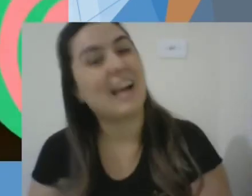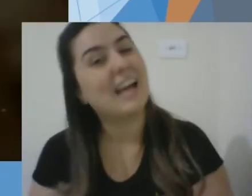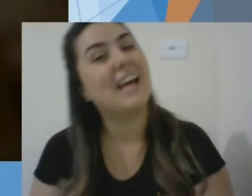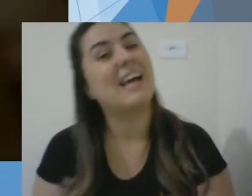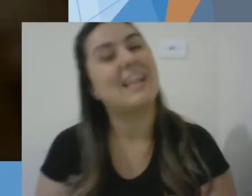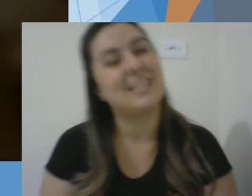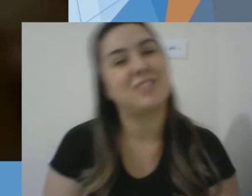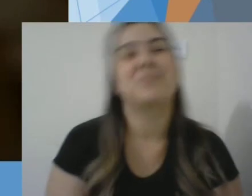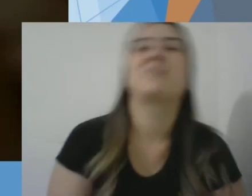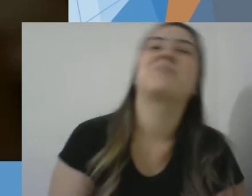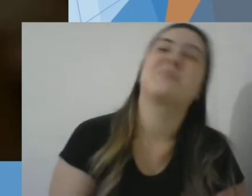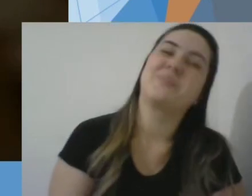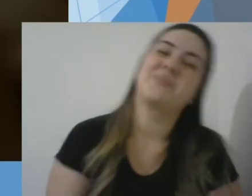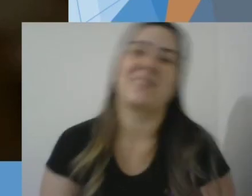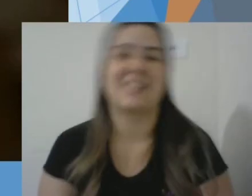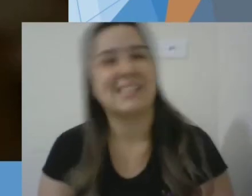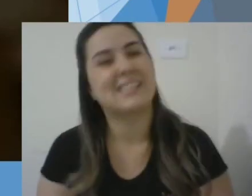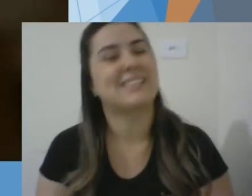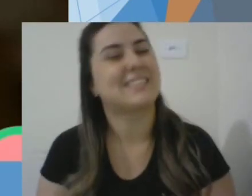mochila,